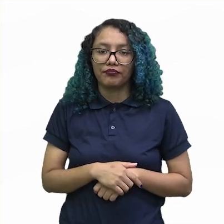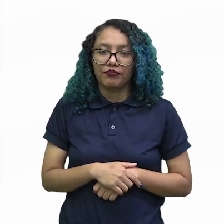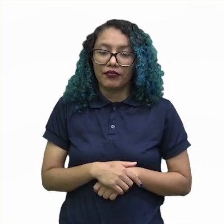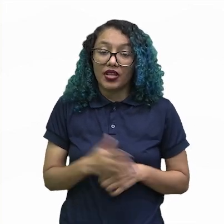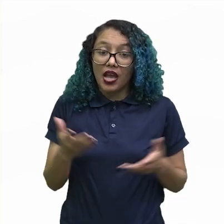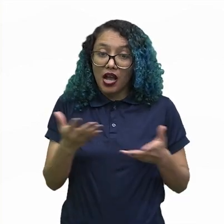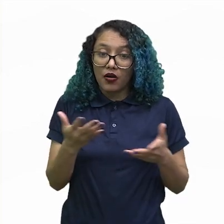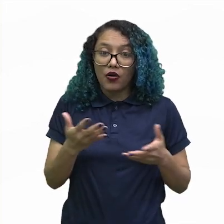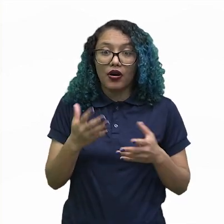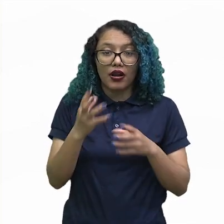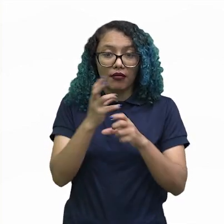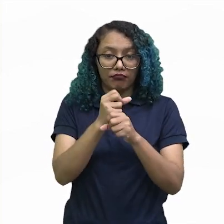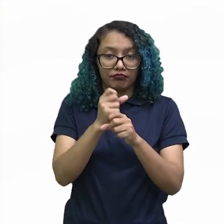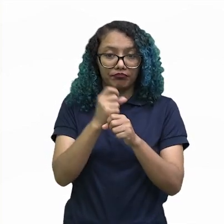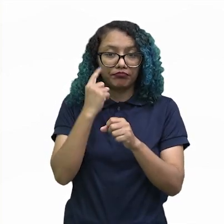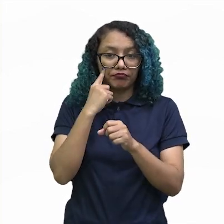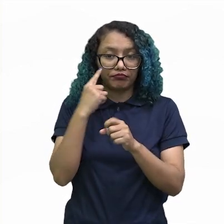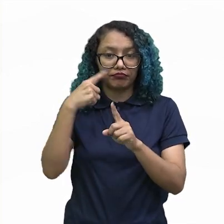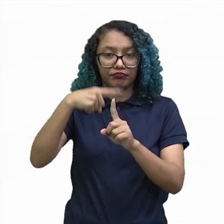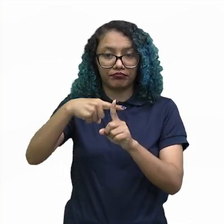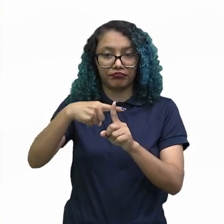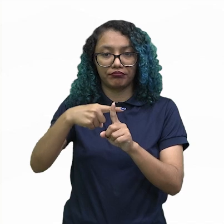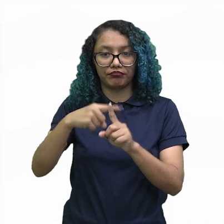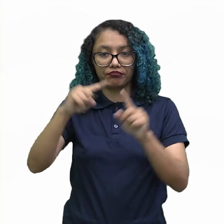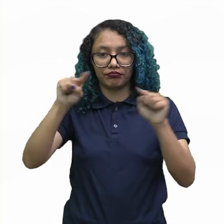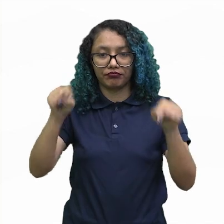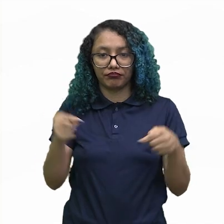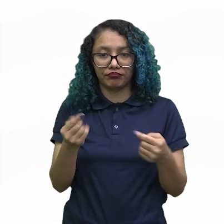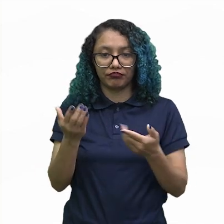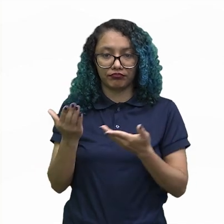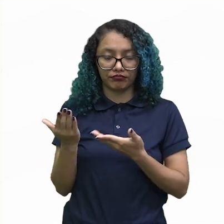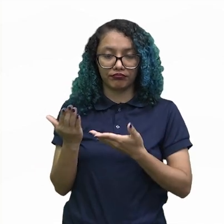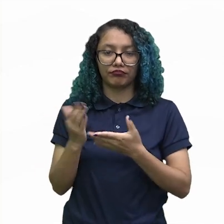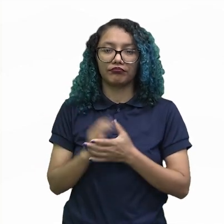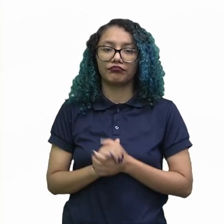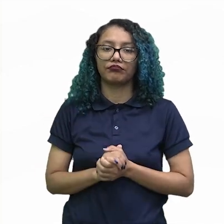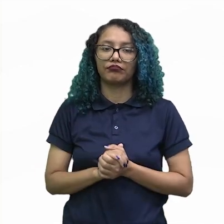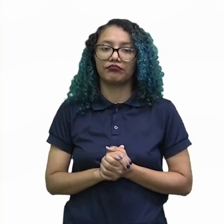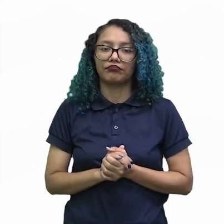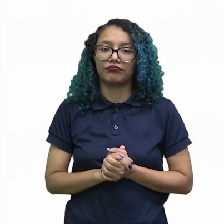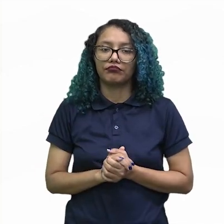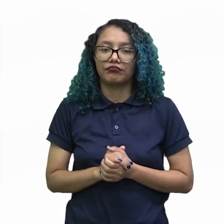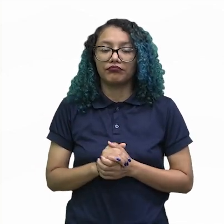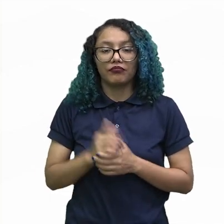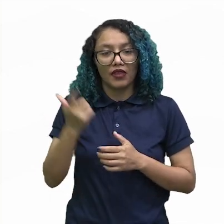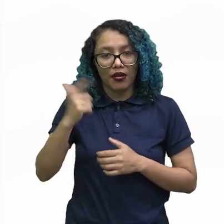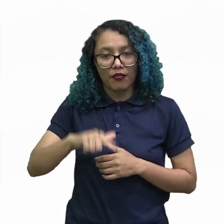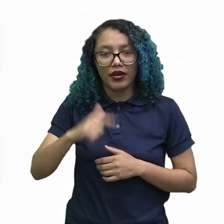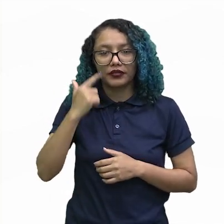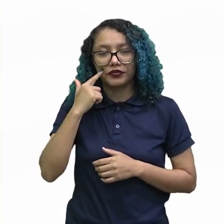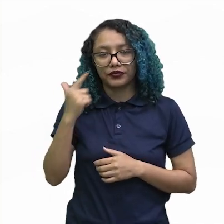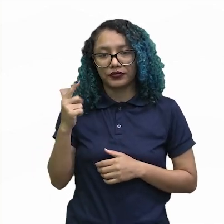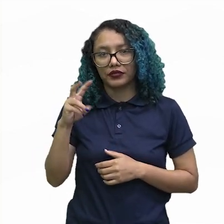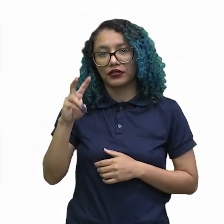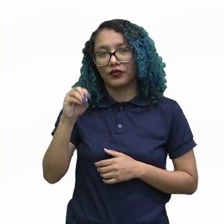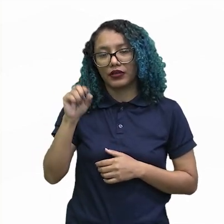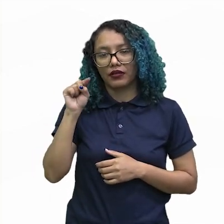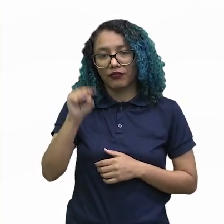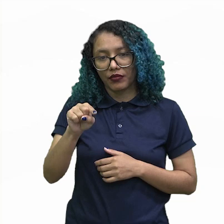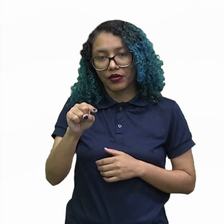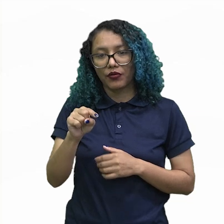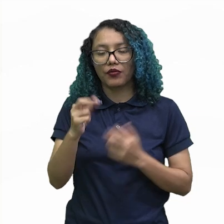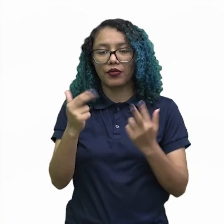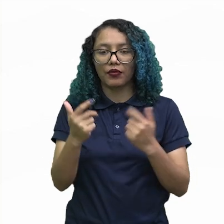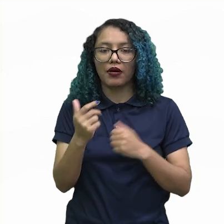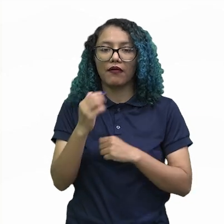é realizar essa soma dentro dos parênteses. Ó. Então, eu vou ter 50 mil